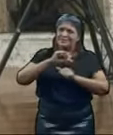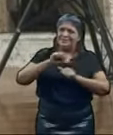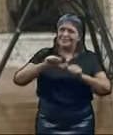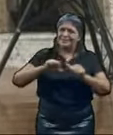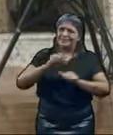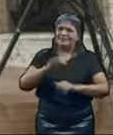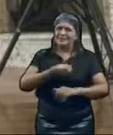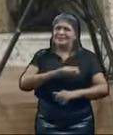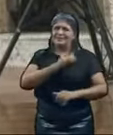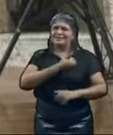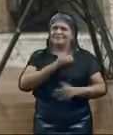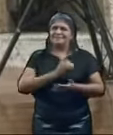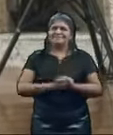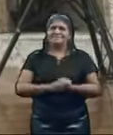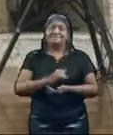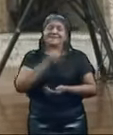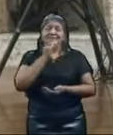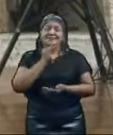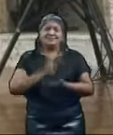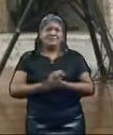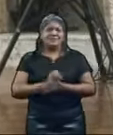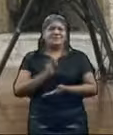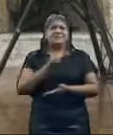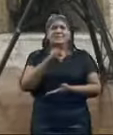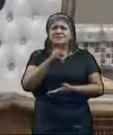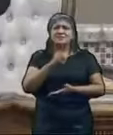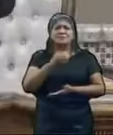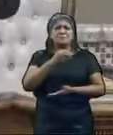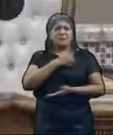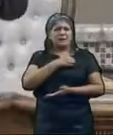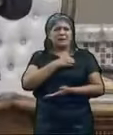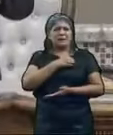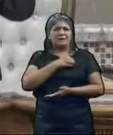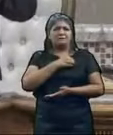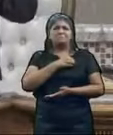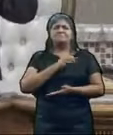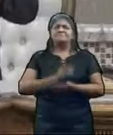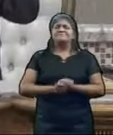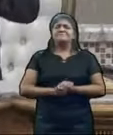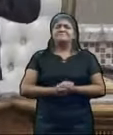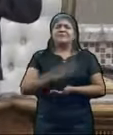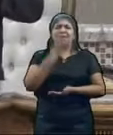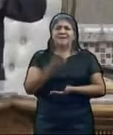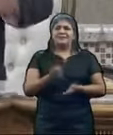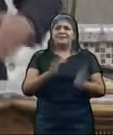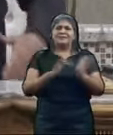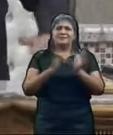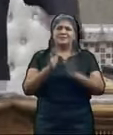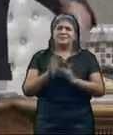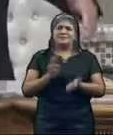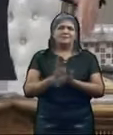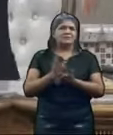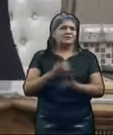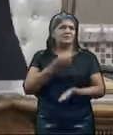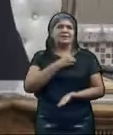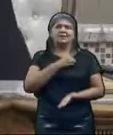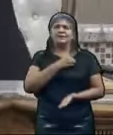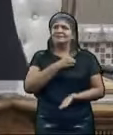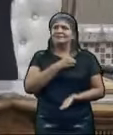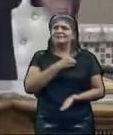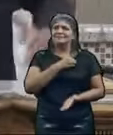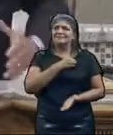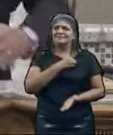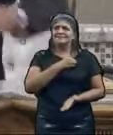e assim um levante contra Deus o últimos dias vai ser caracterizada por isso você vai ficar o